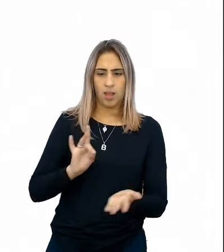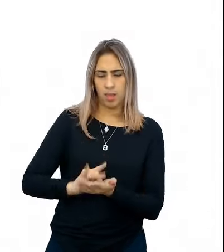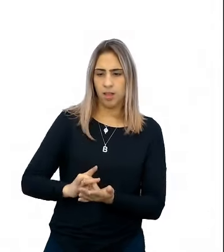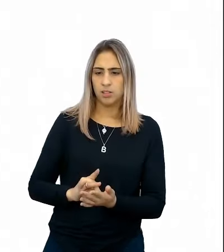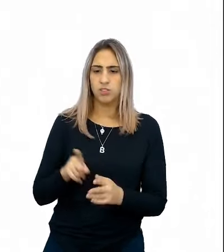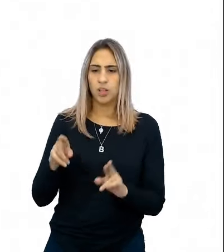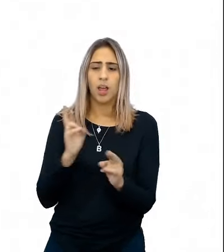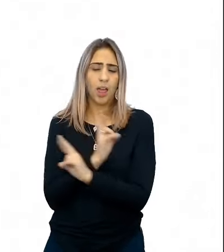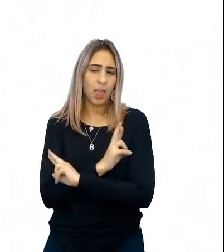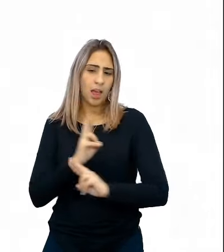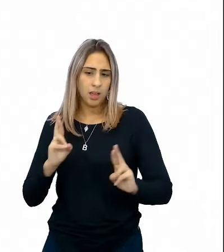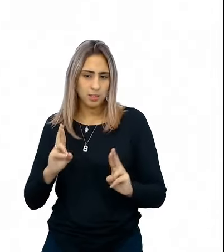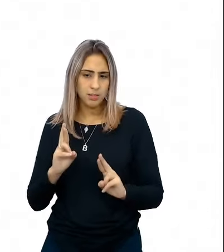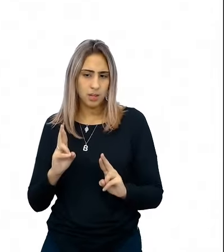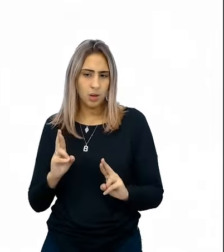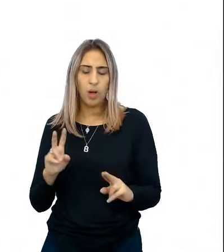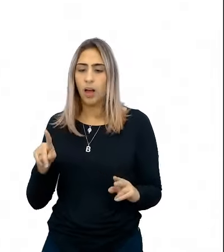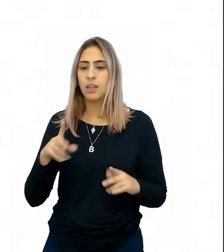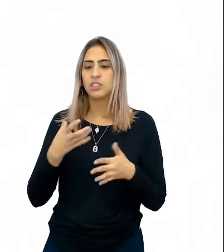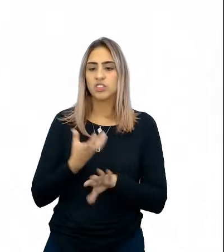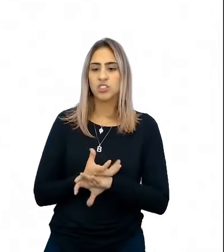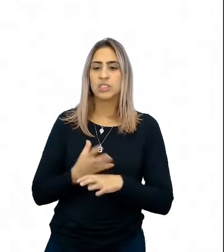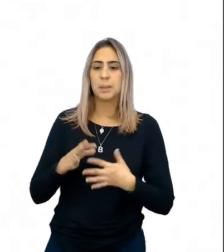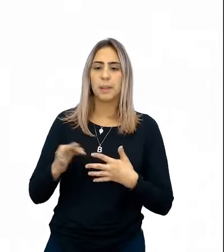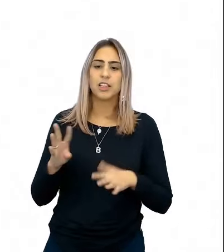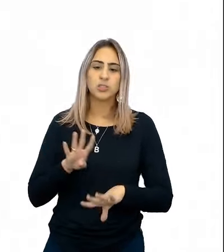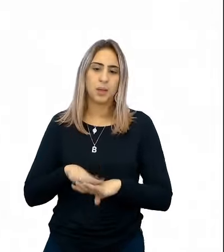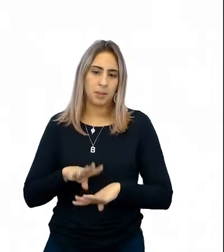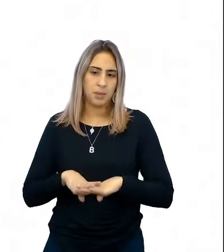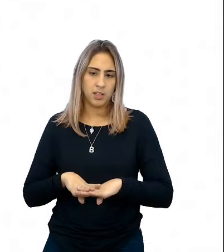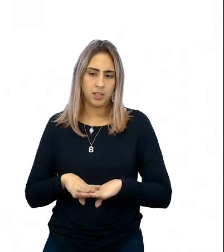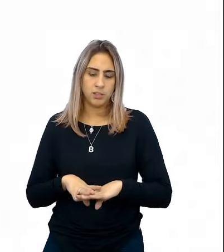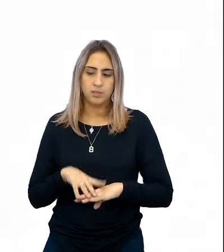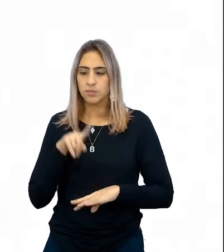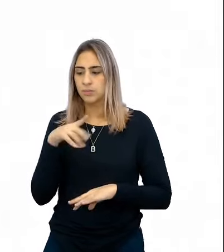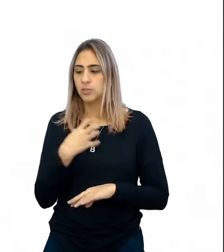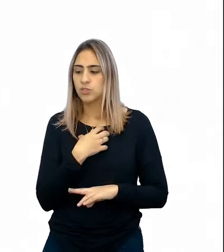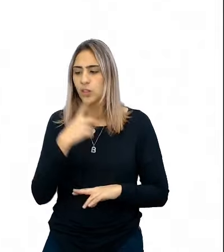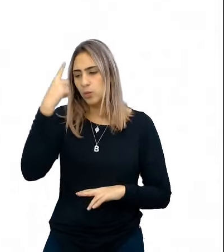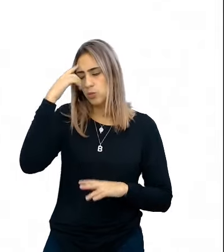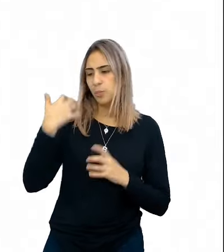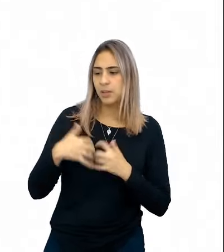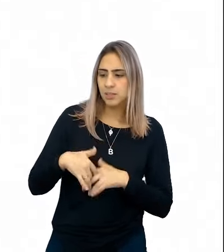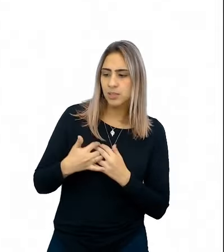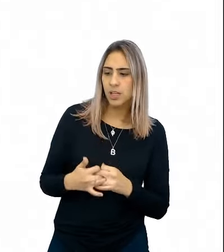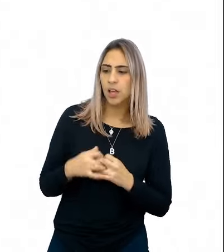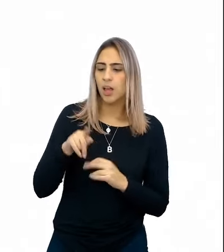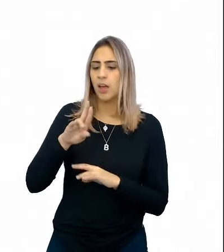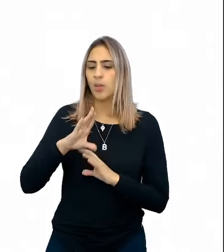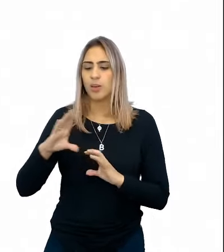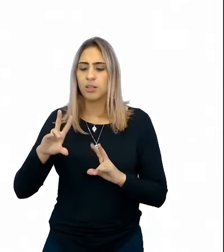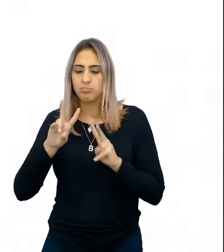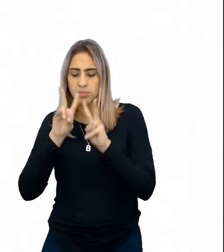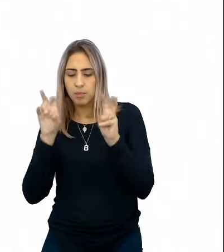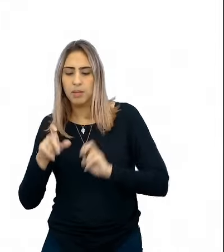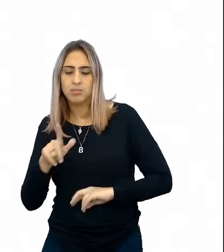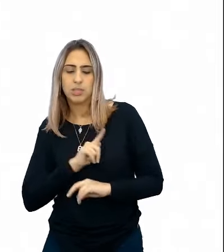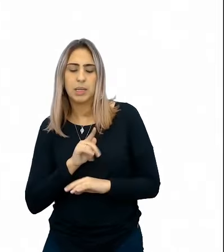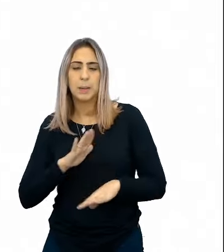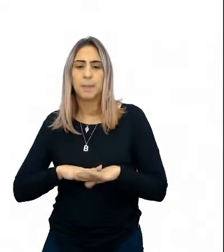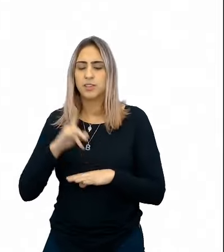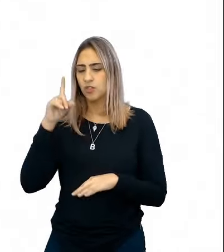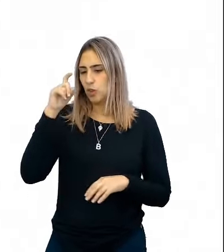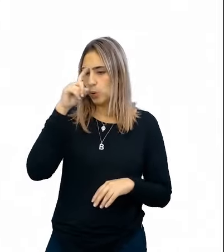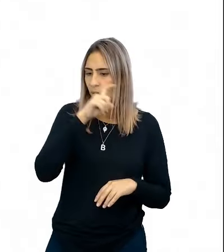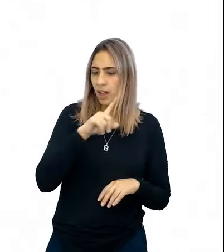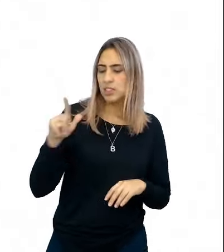em relação à disciplina de matemática. A sua forma de pensar, as unidades temáticas que têm mais